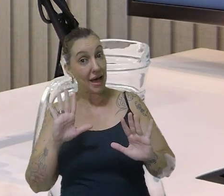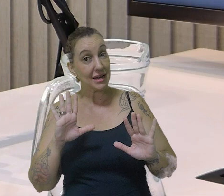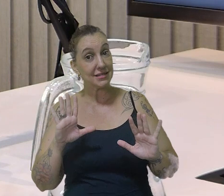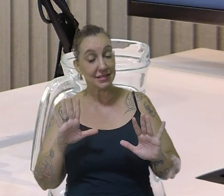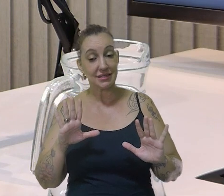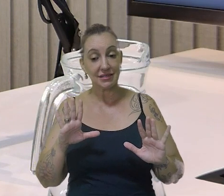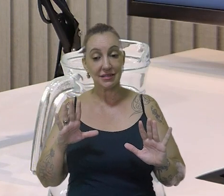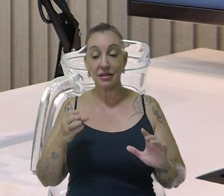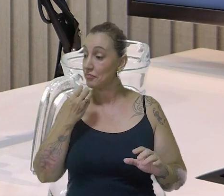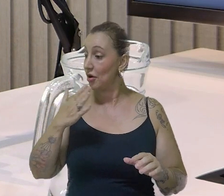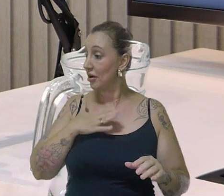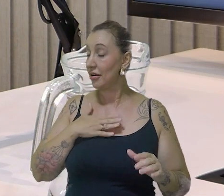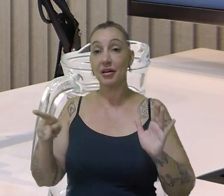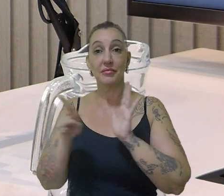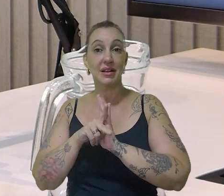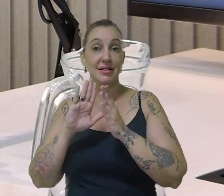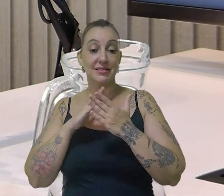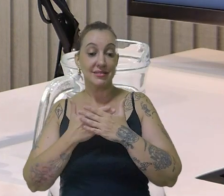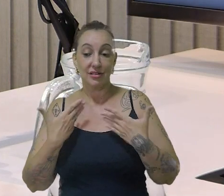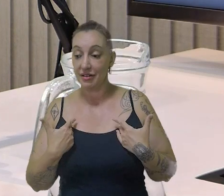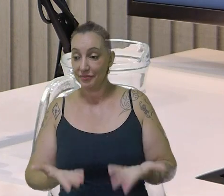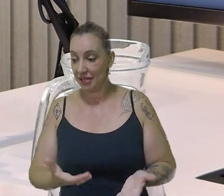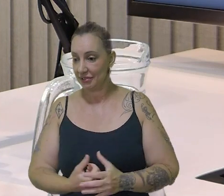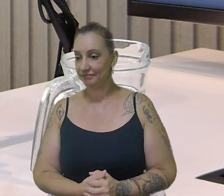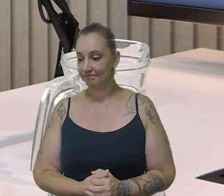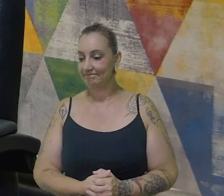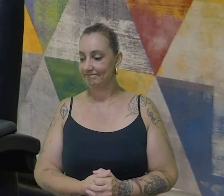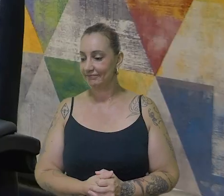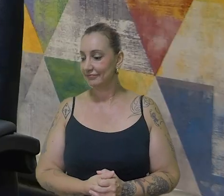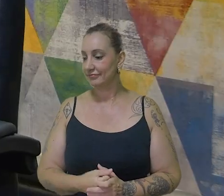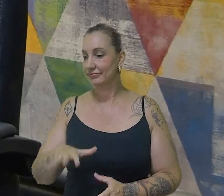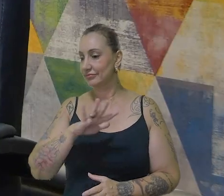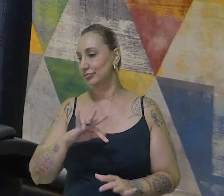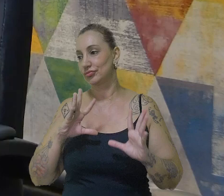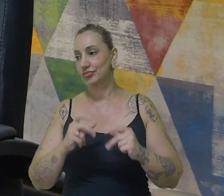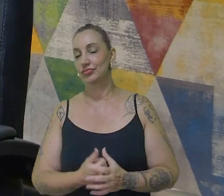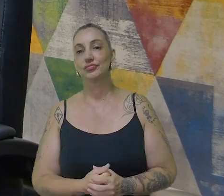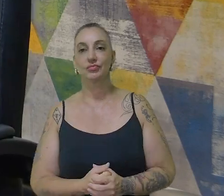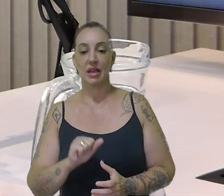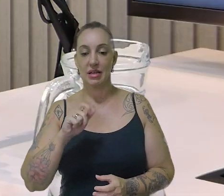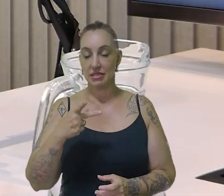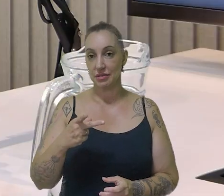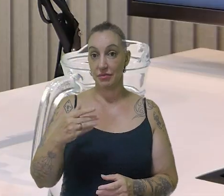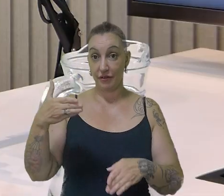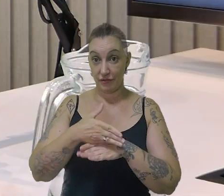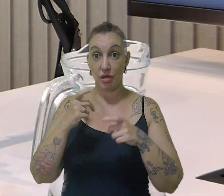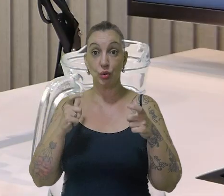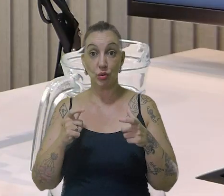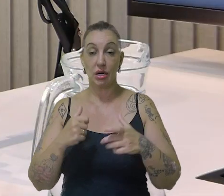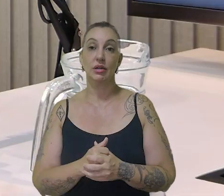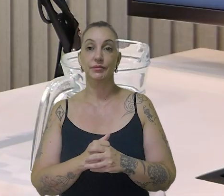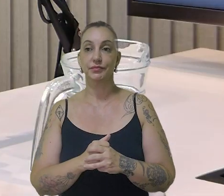já já é muito cômodo é minha casa é minha escola Exatamente é Essa zona de conforto né Total assim a SP veio muito nesse lugar